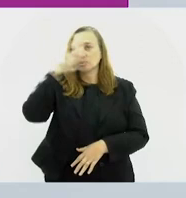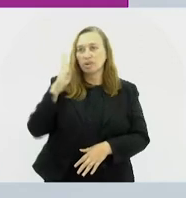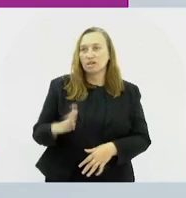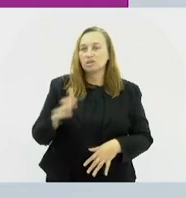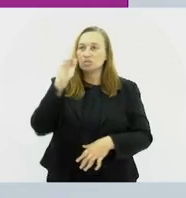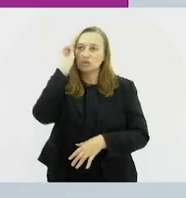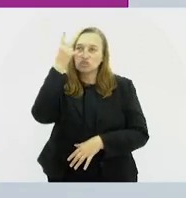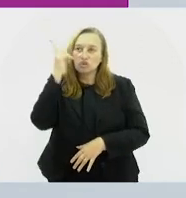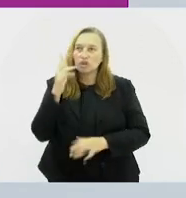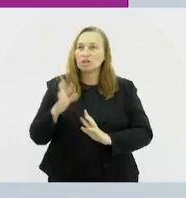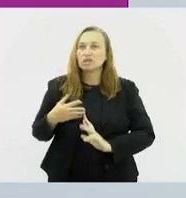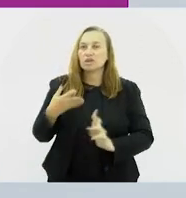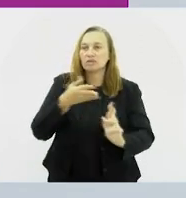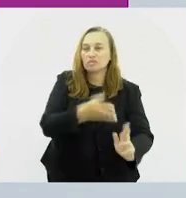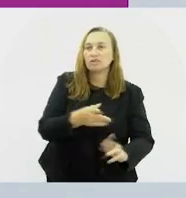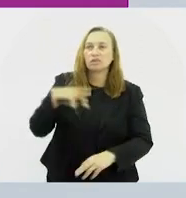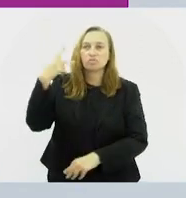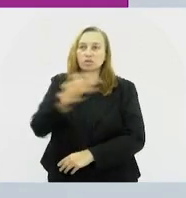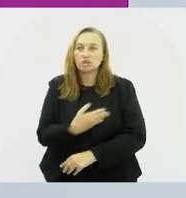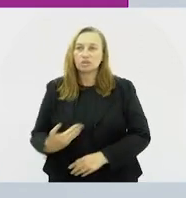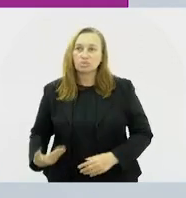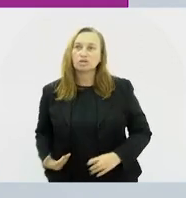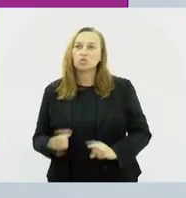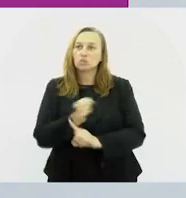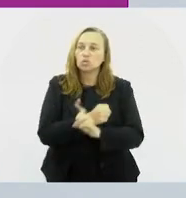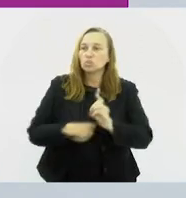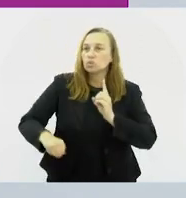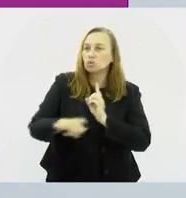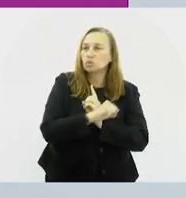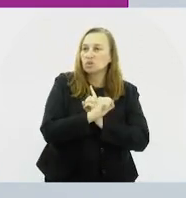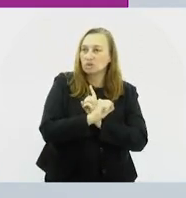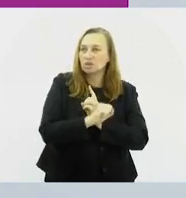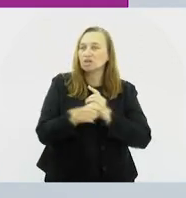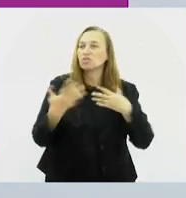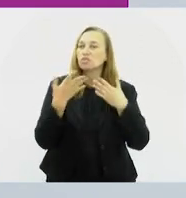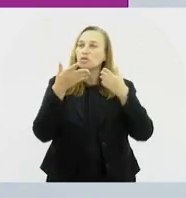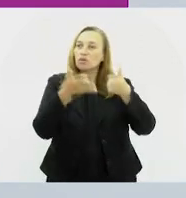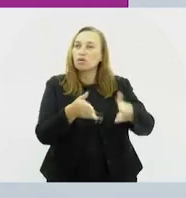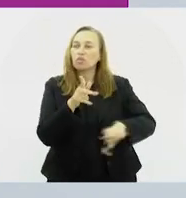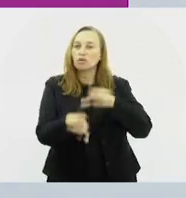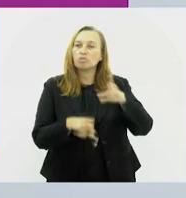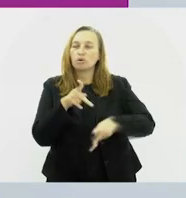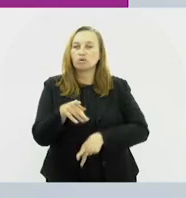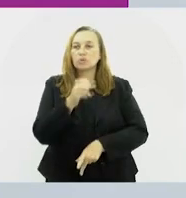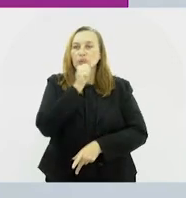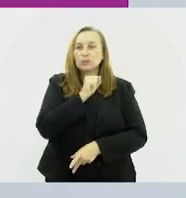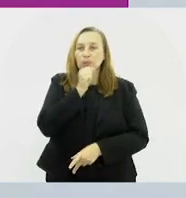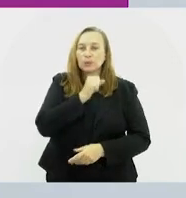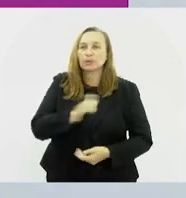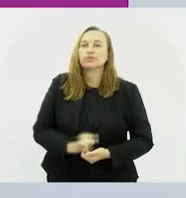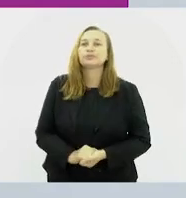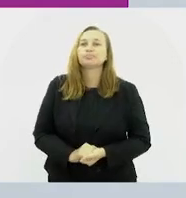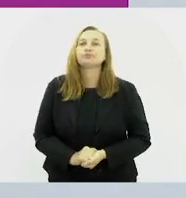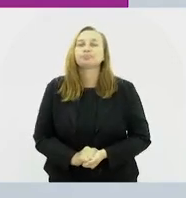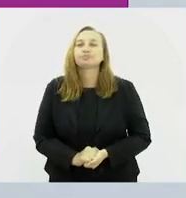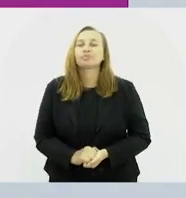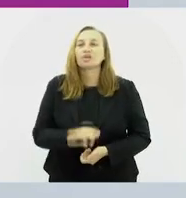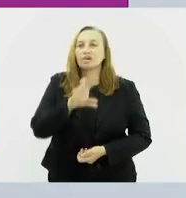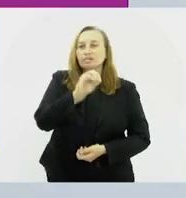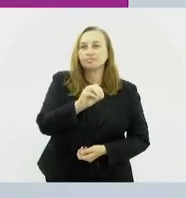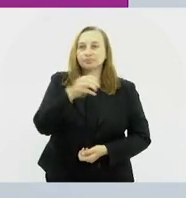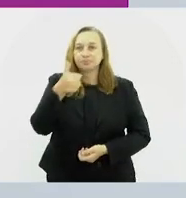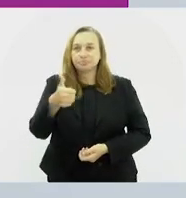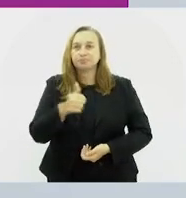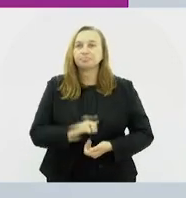que se refere a políticas públicas, sociais, direcionadas à população idosa. A 01